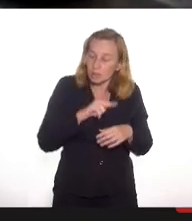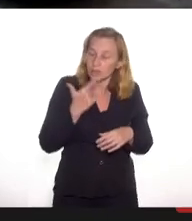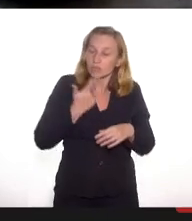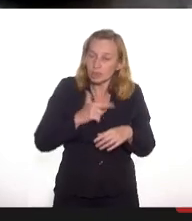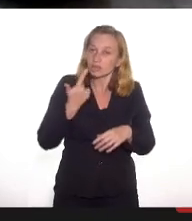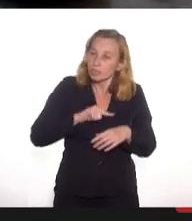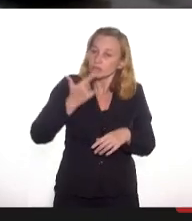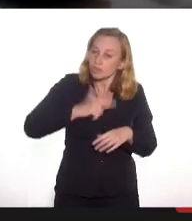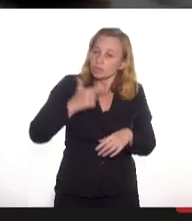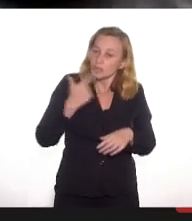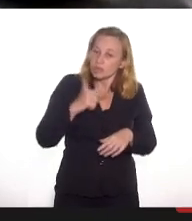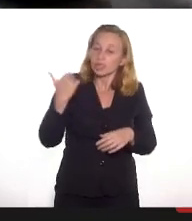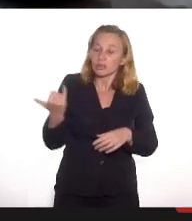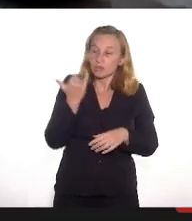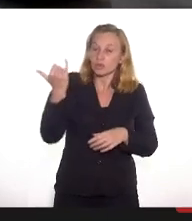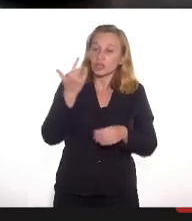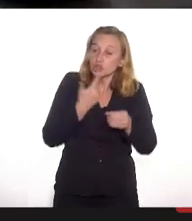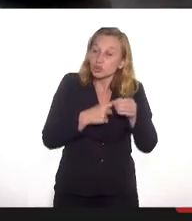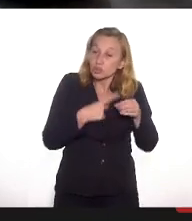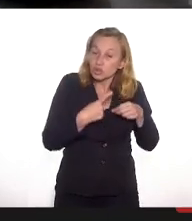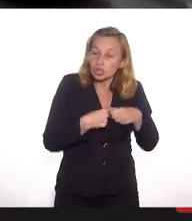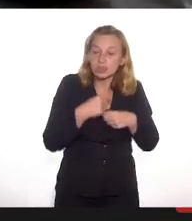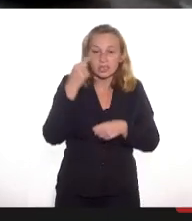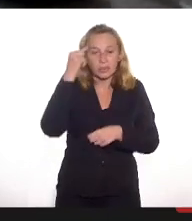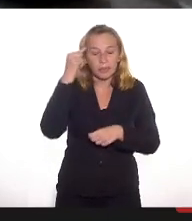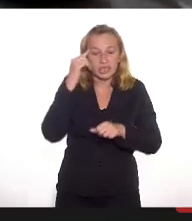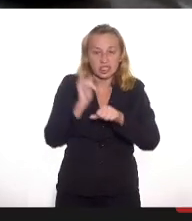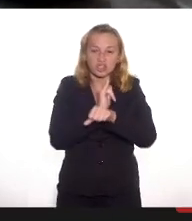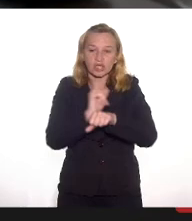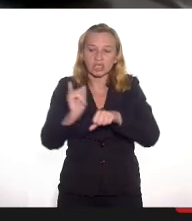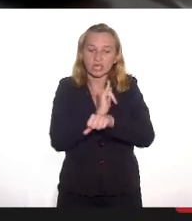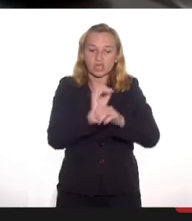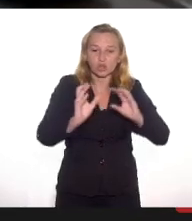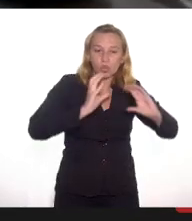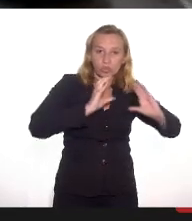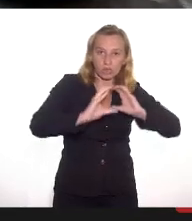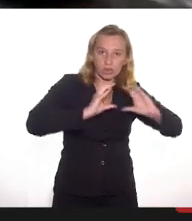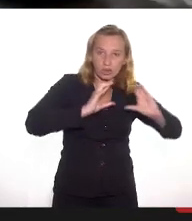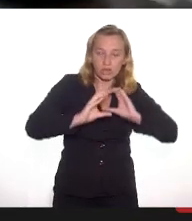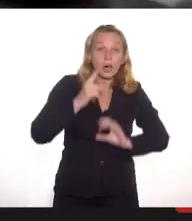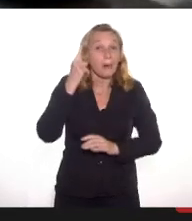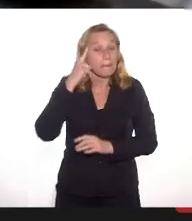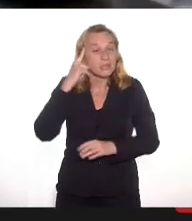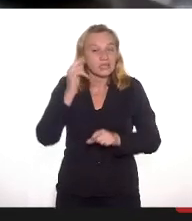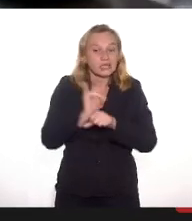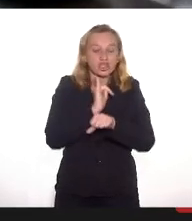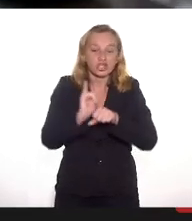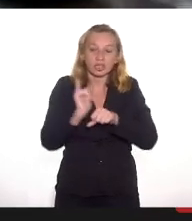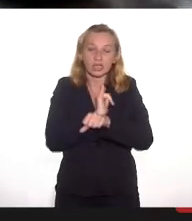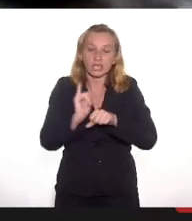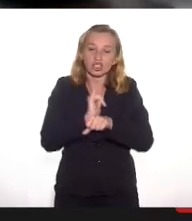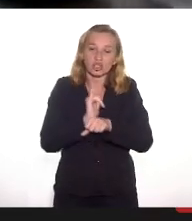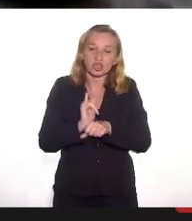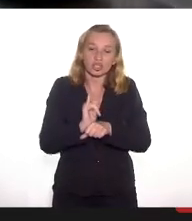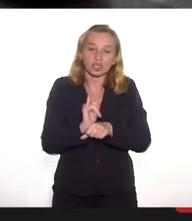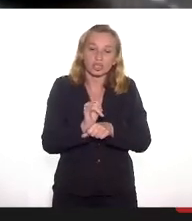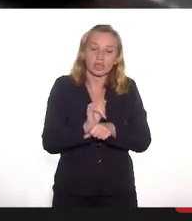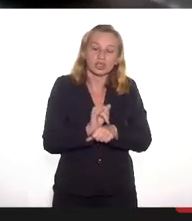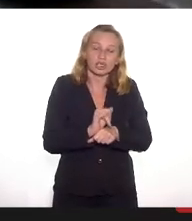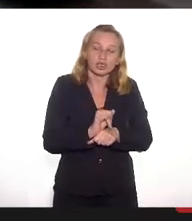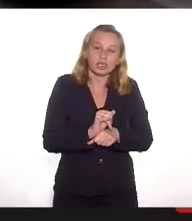terra que é importante não pense na estratégia de comunicação pensa em uma estratégia de